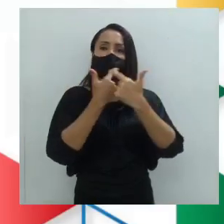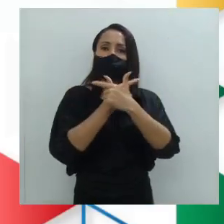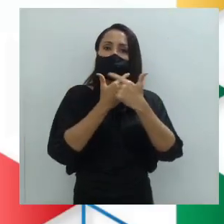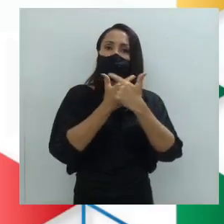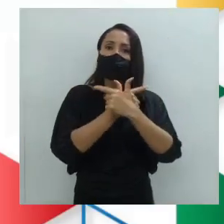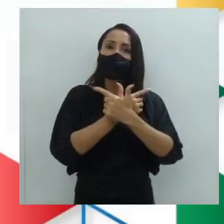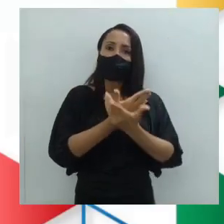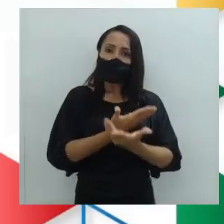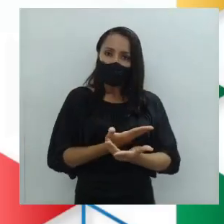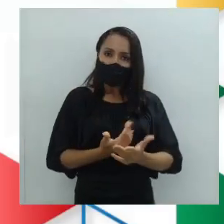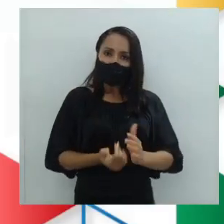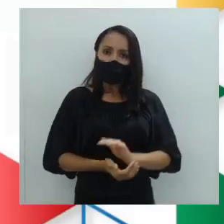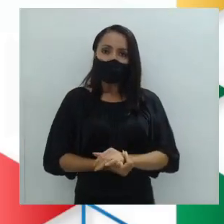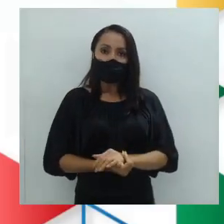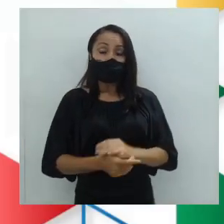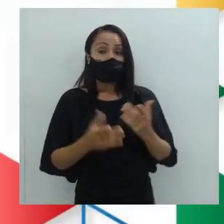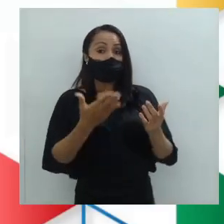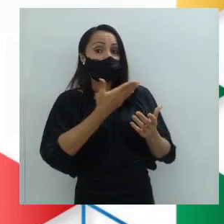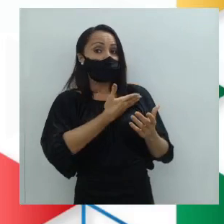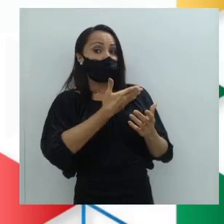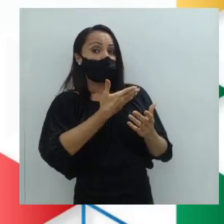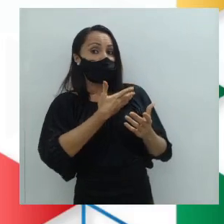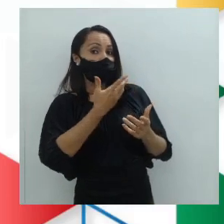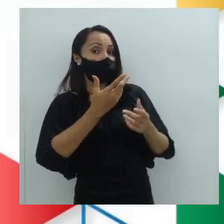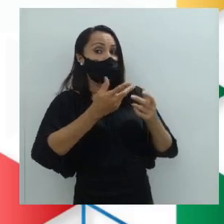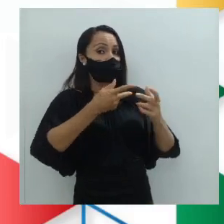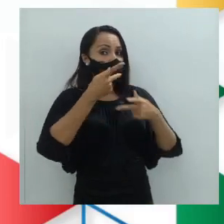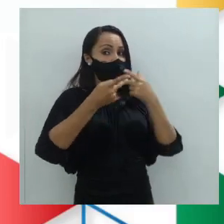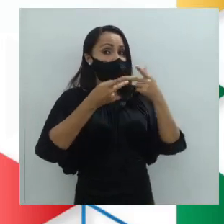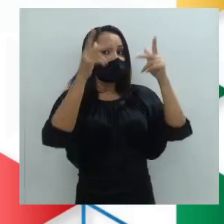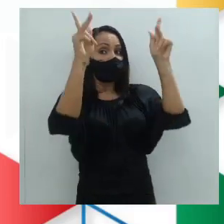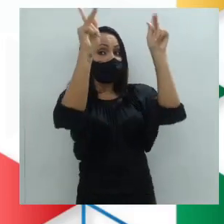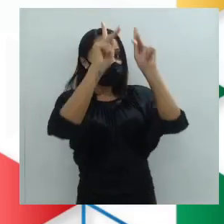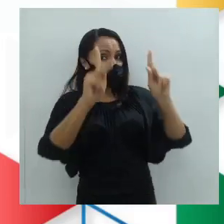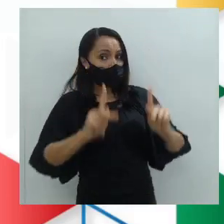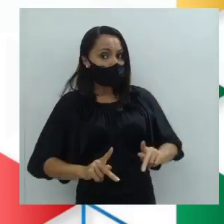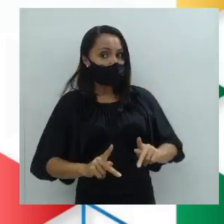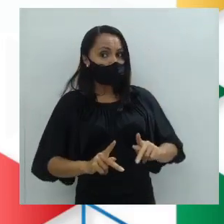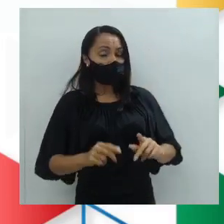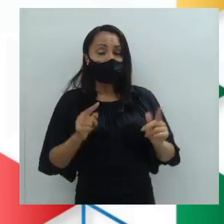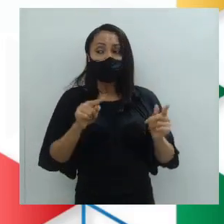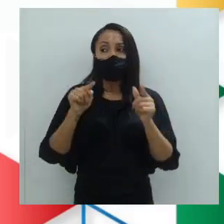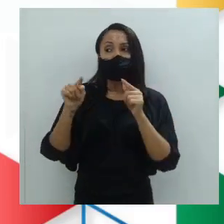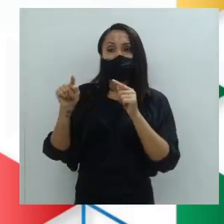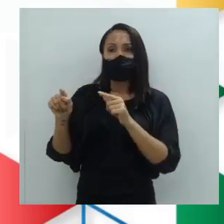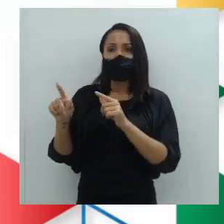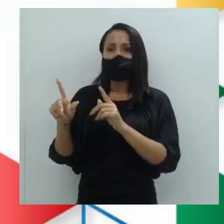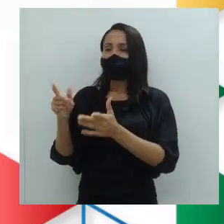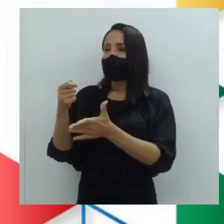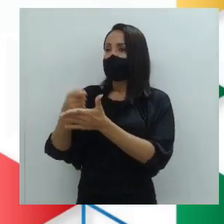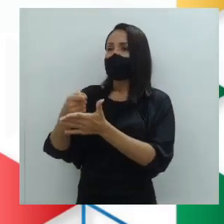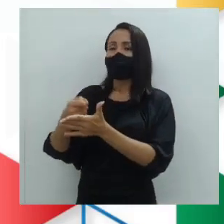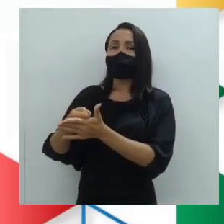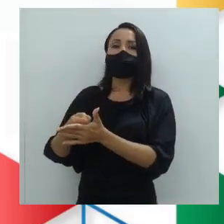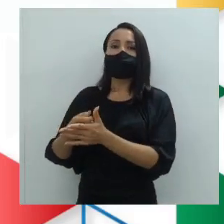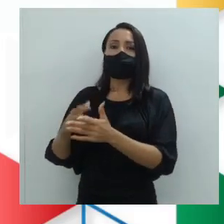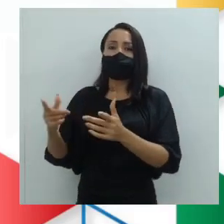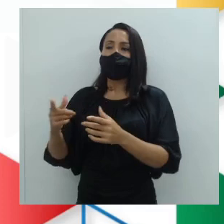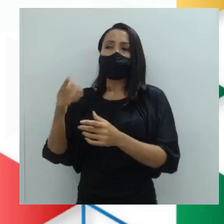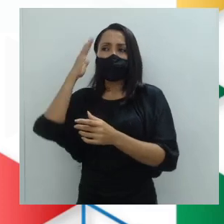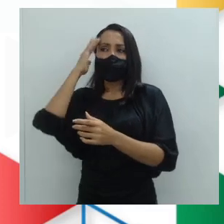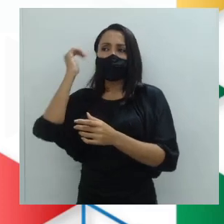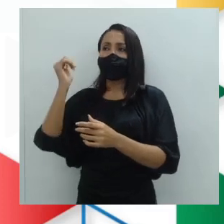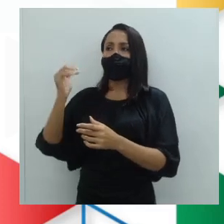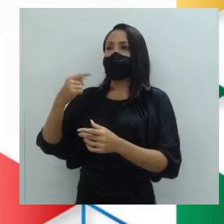ou seja, o colega está tentando falar de paz e H está impondo. Ele é quem sabe o que